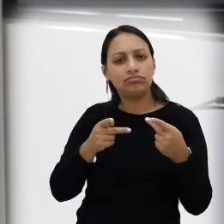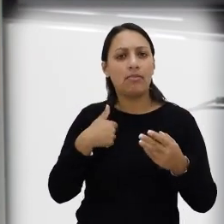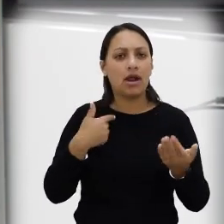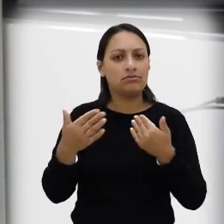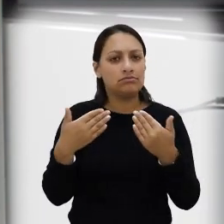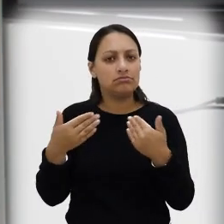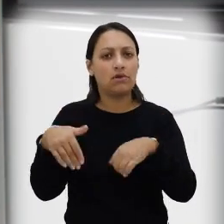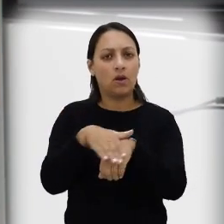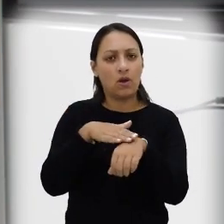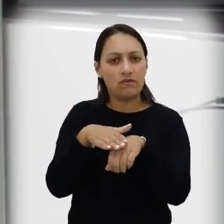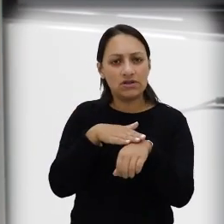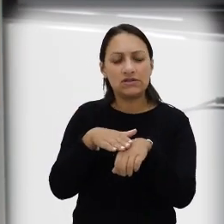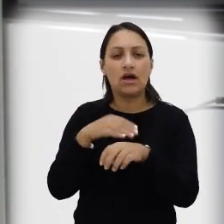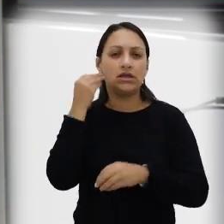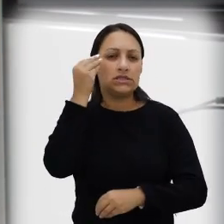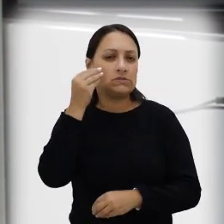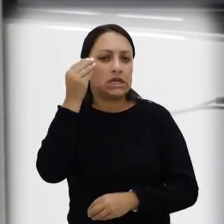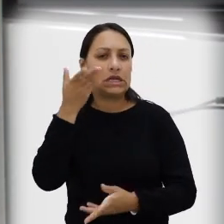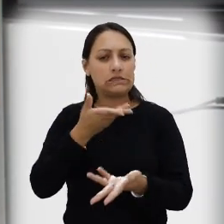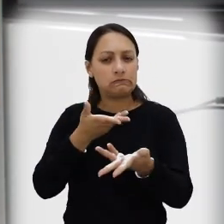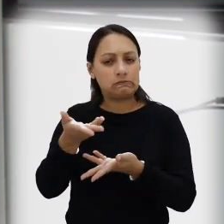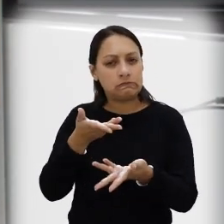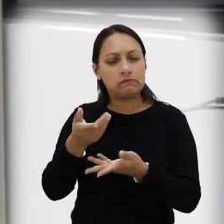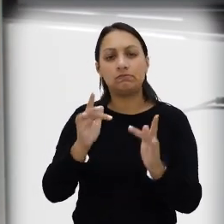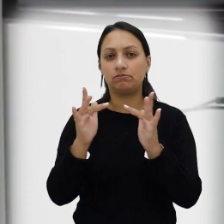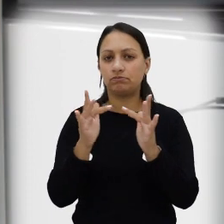trocar experiência, para poder trocar